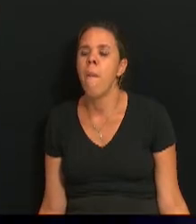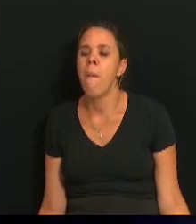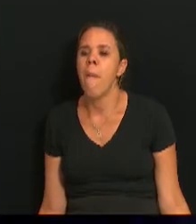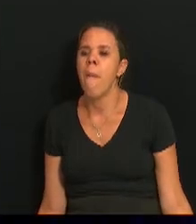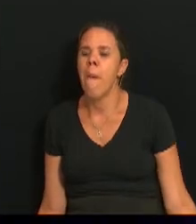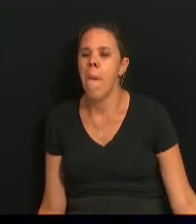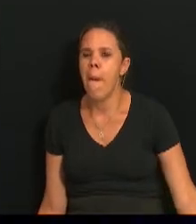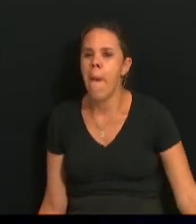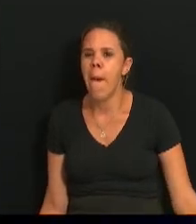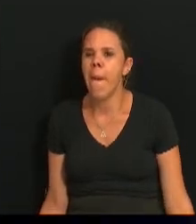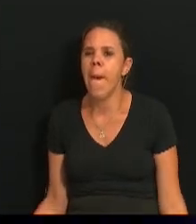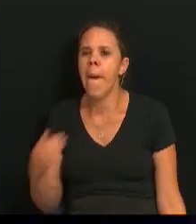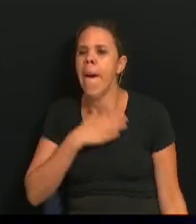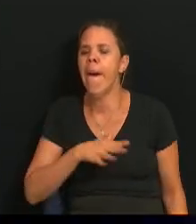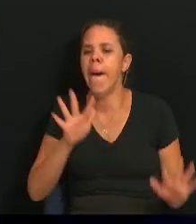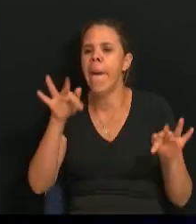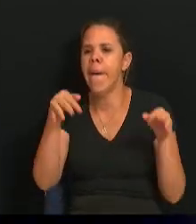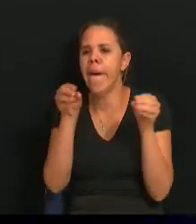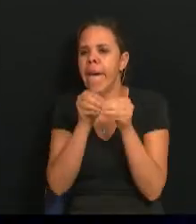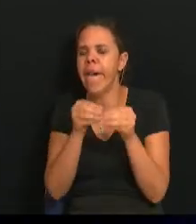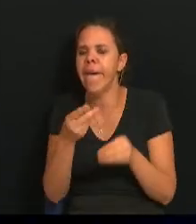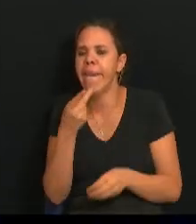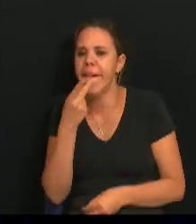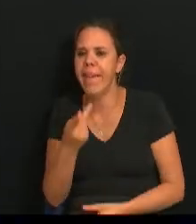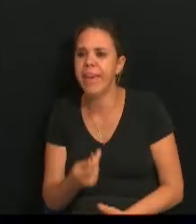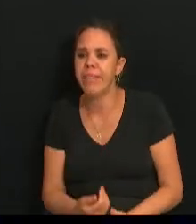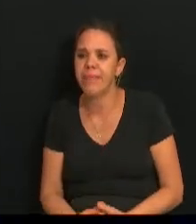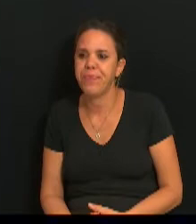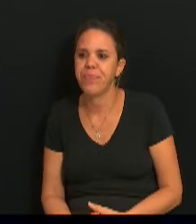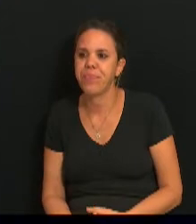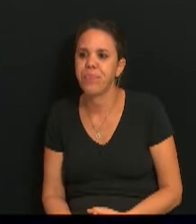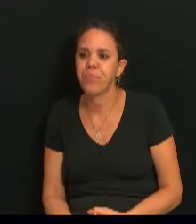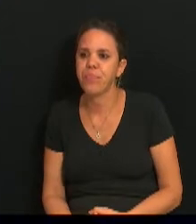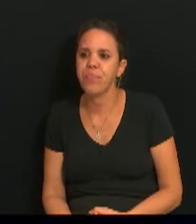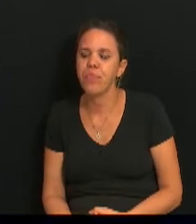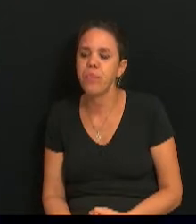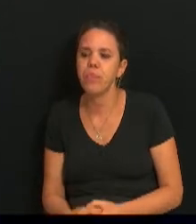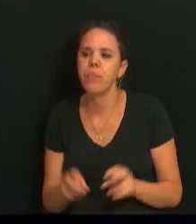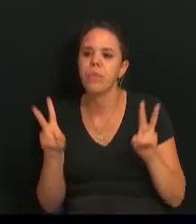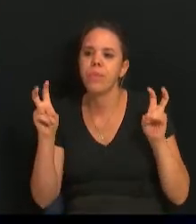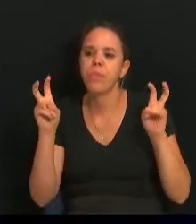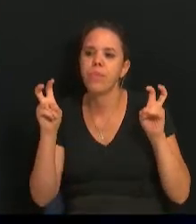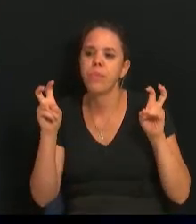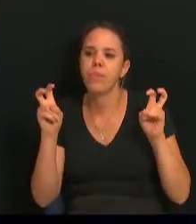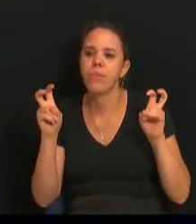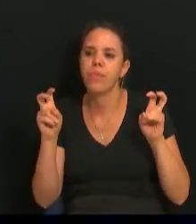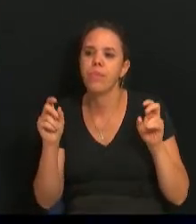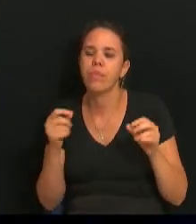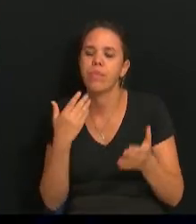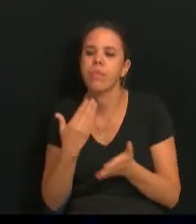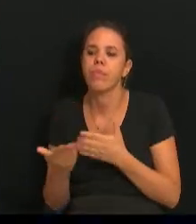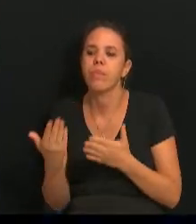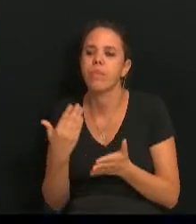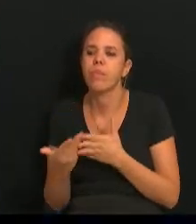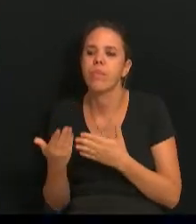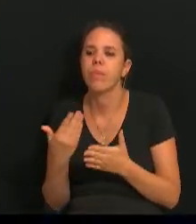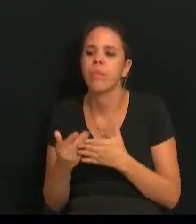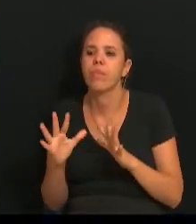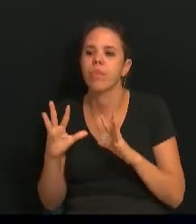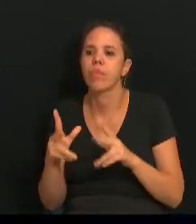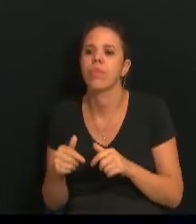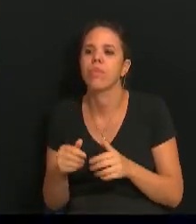Eu só gostaria de finalizar, né, falando dessa questão mesmo, que quem está perdendo com toda essa falta